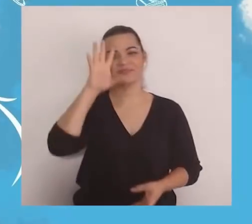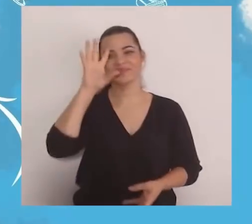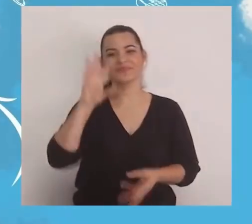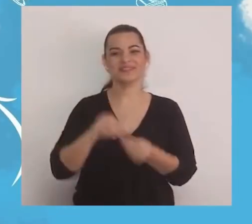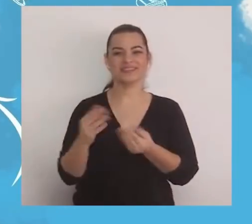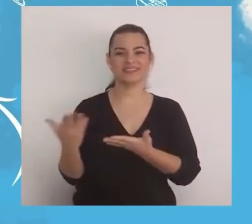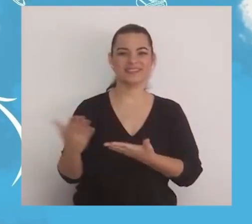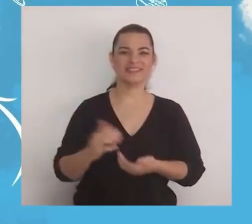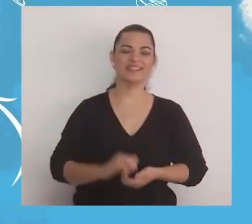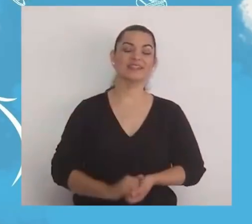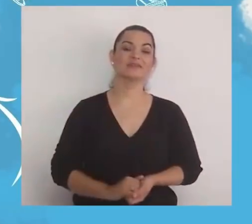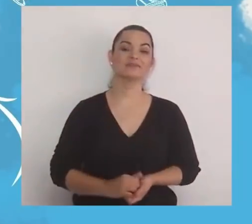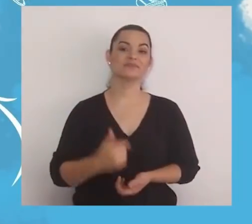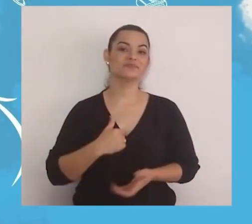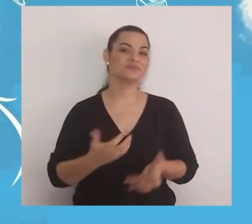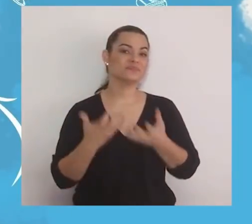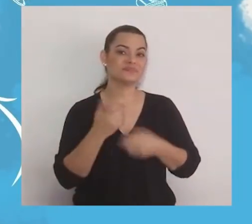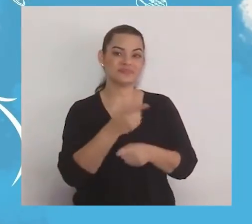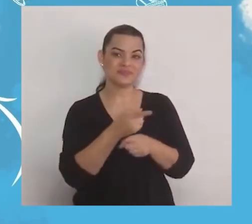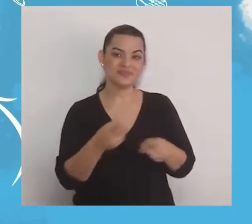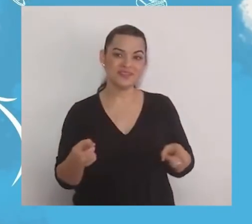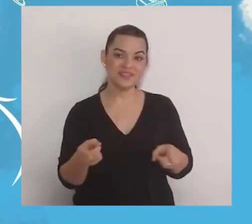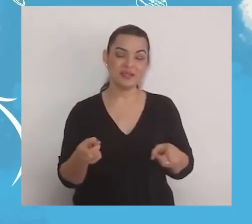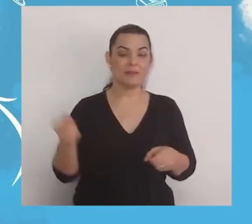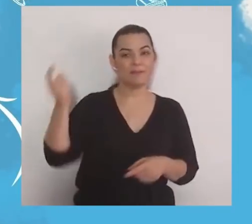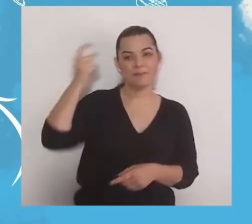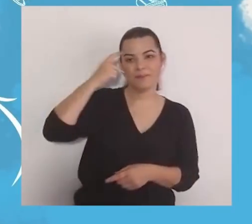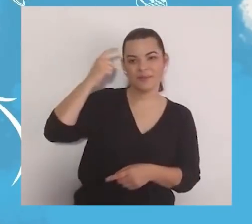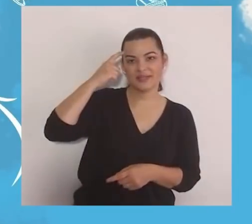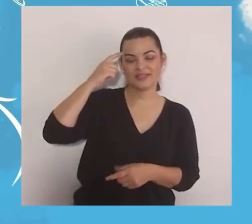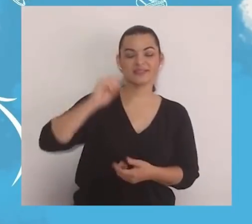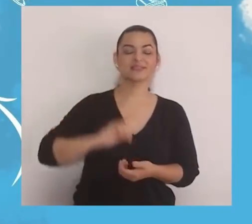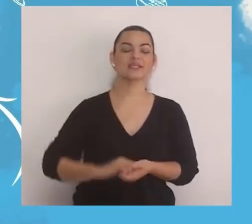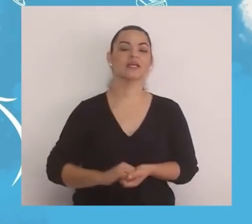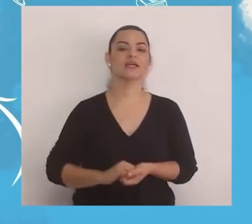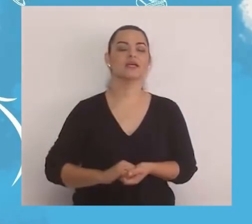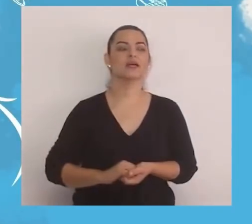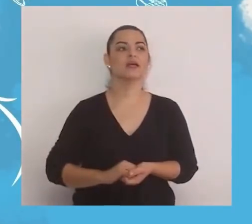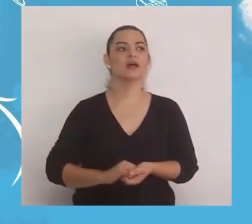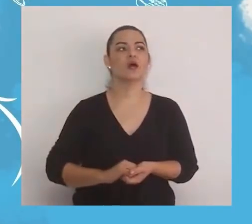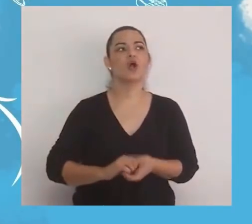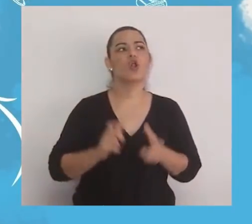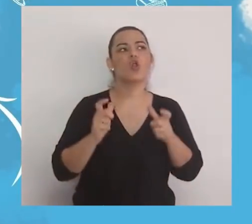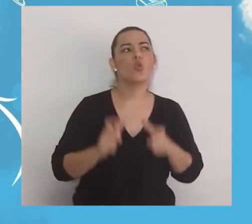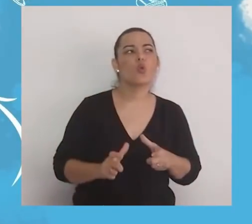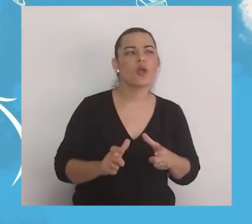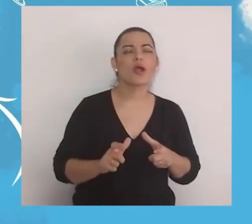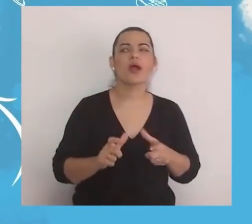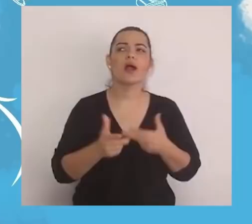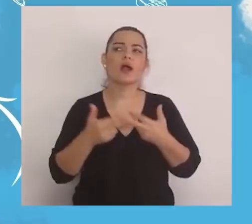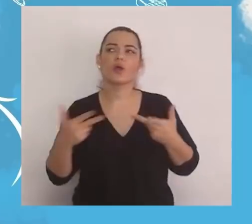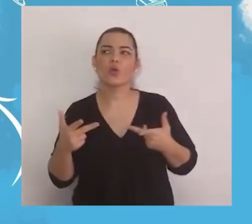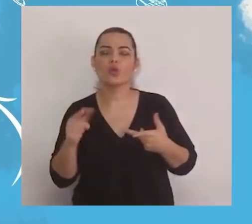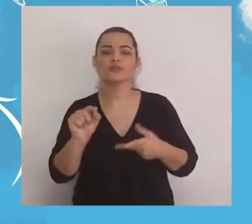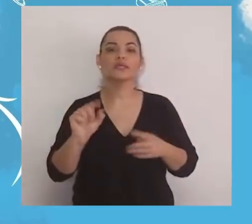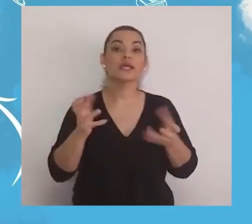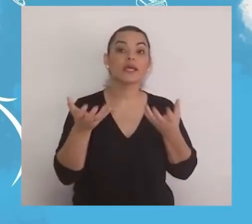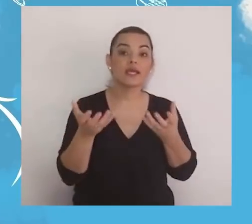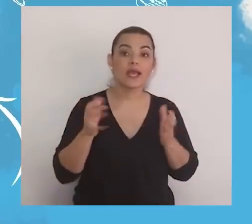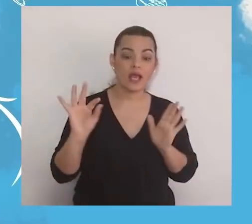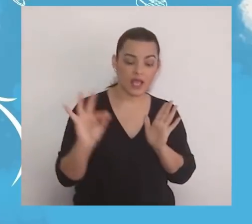diretamente com o IFAM e faça o pedido, dizendo o que você quer que se torne patrimônio